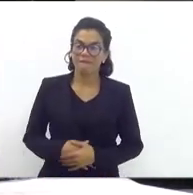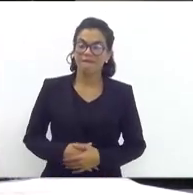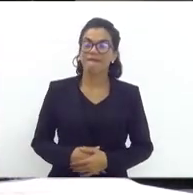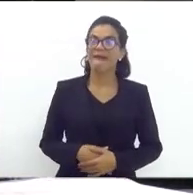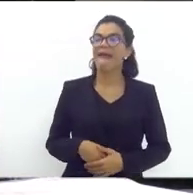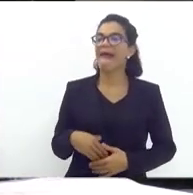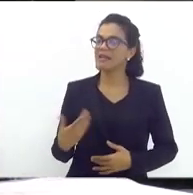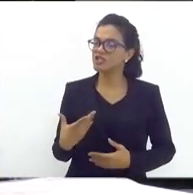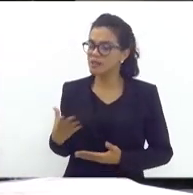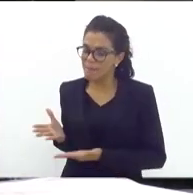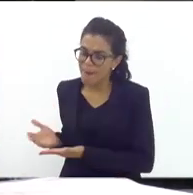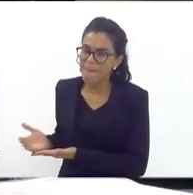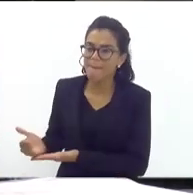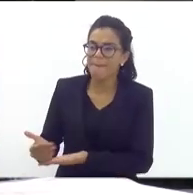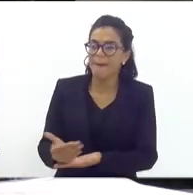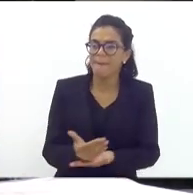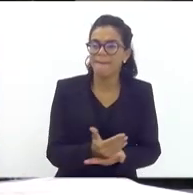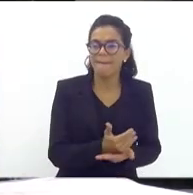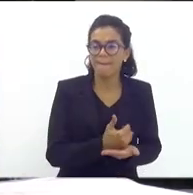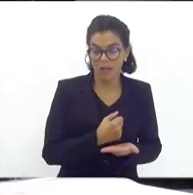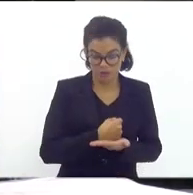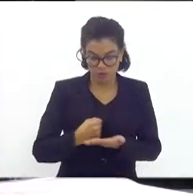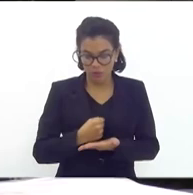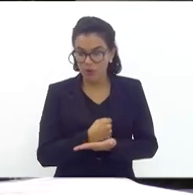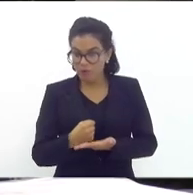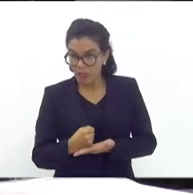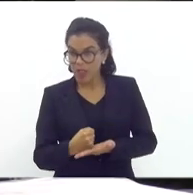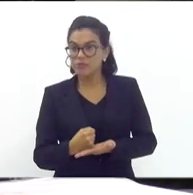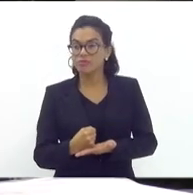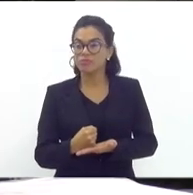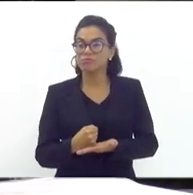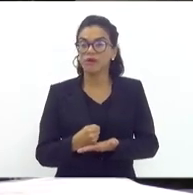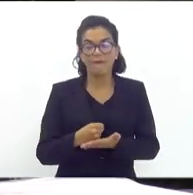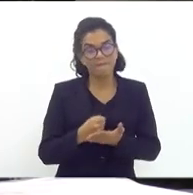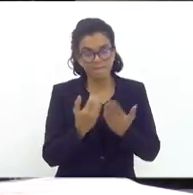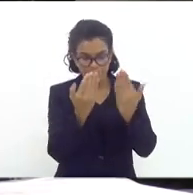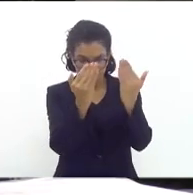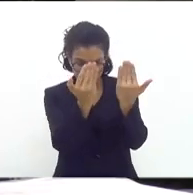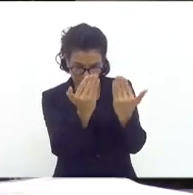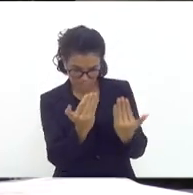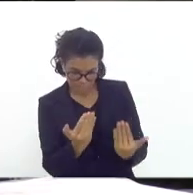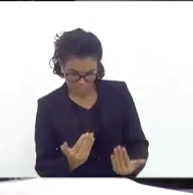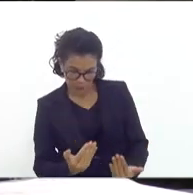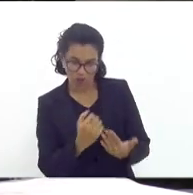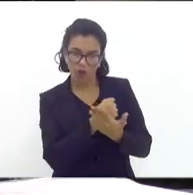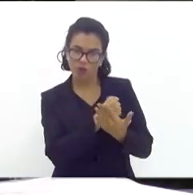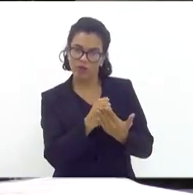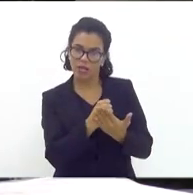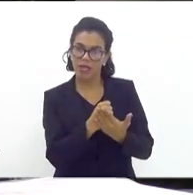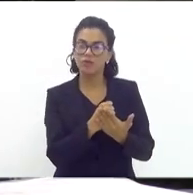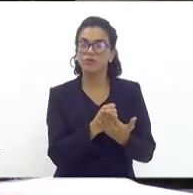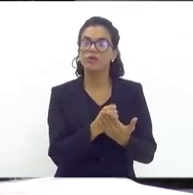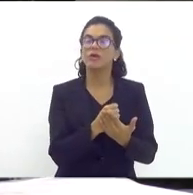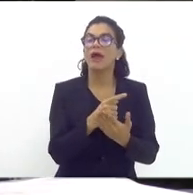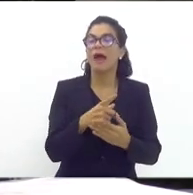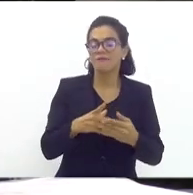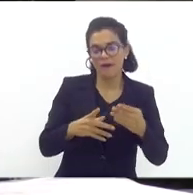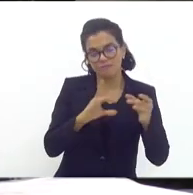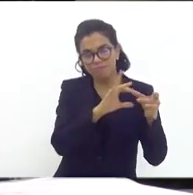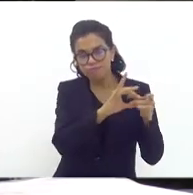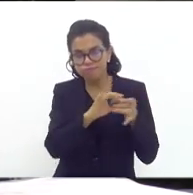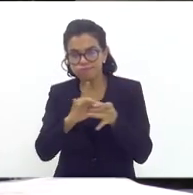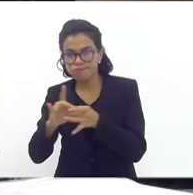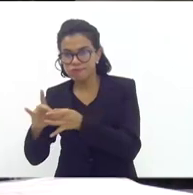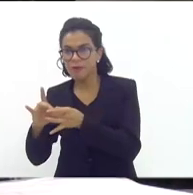faz um apanhado desse desses contratos ver todos os contratos que foram entregues e faz um cortejo faz